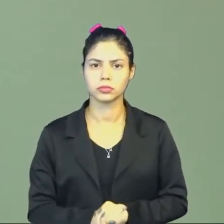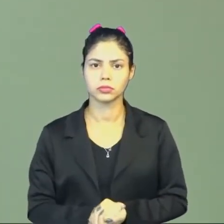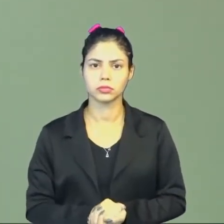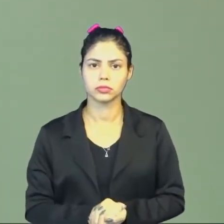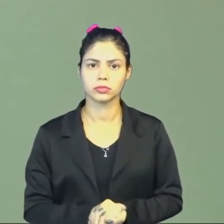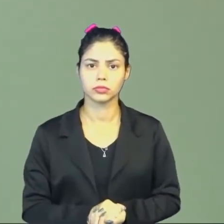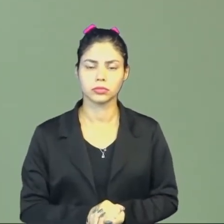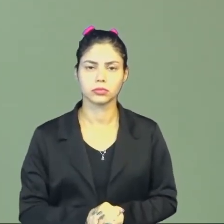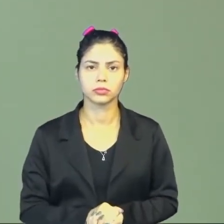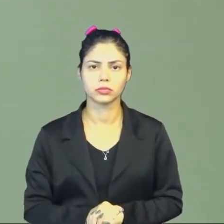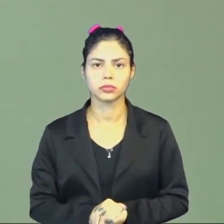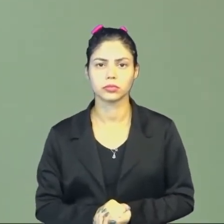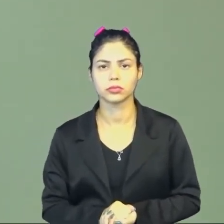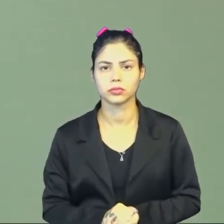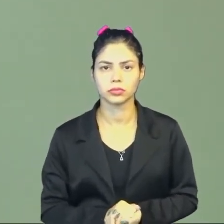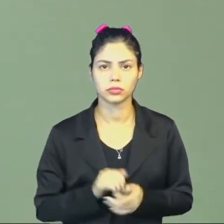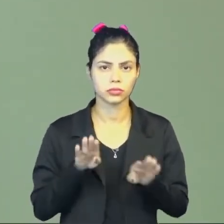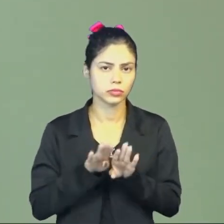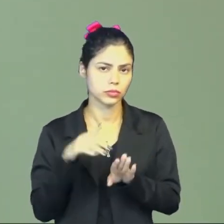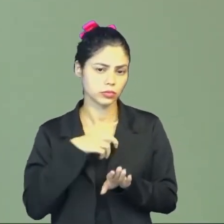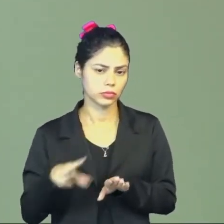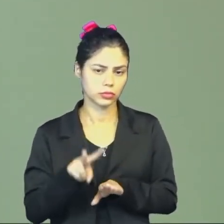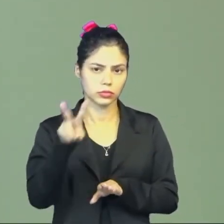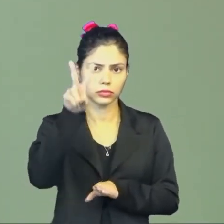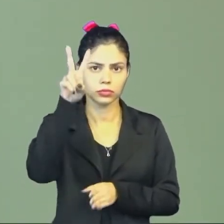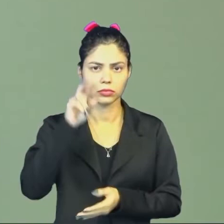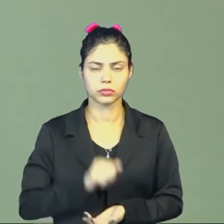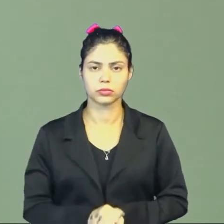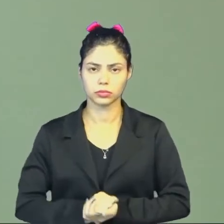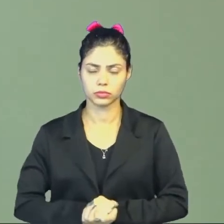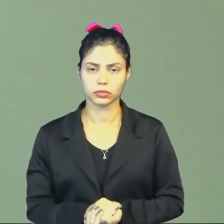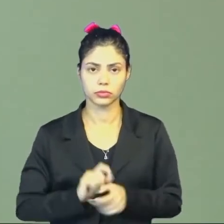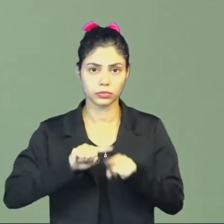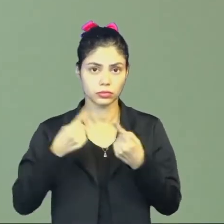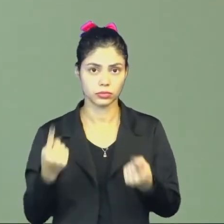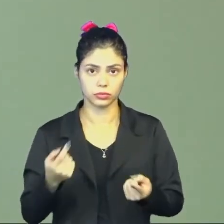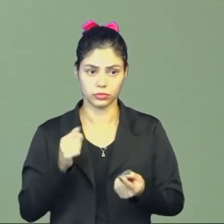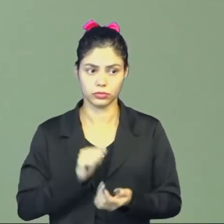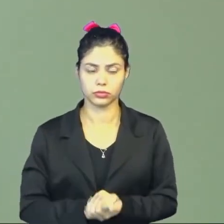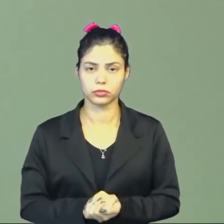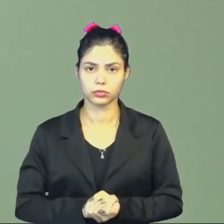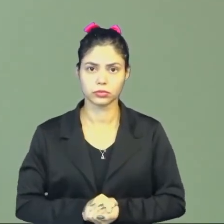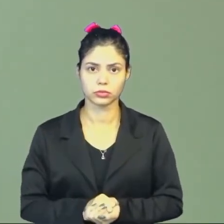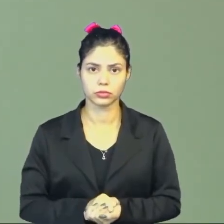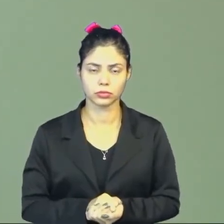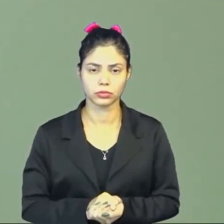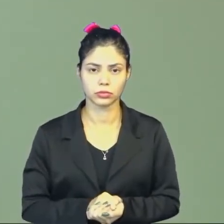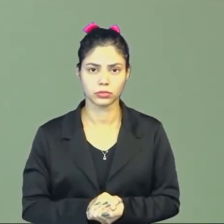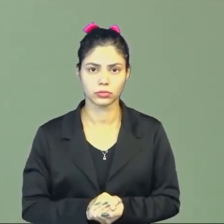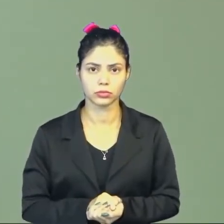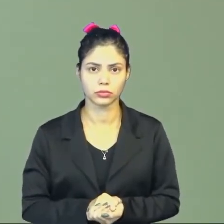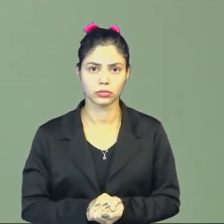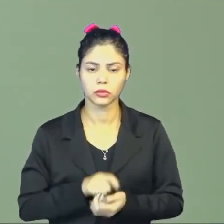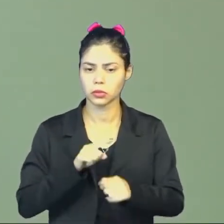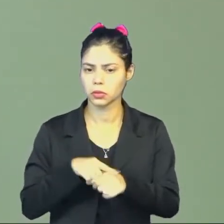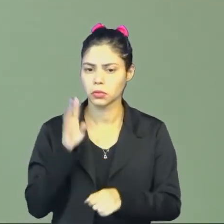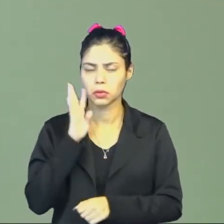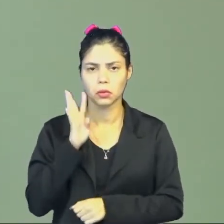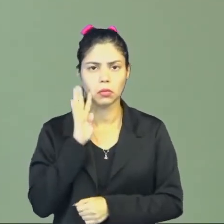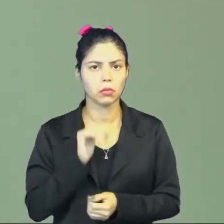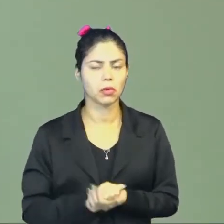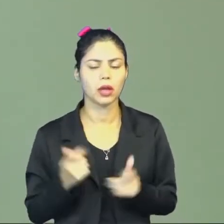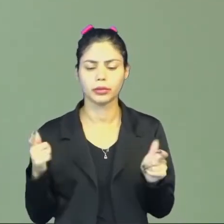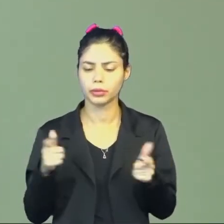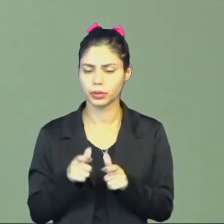você puxa com tem valor. Mas, tá? E aí o tempo é legal, é